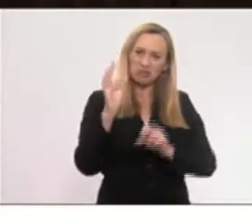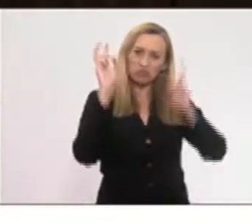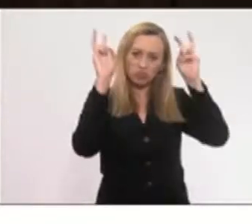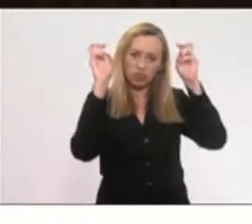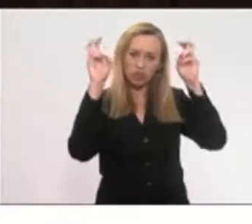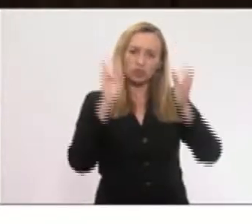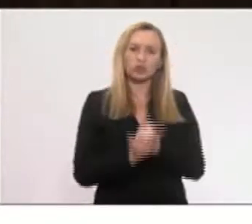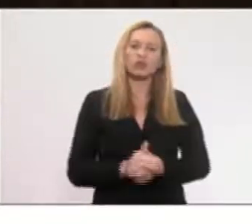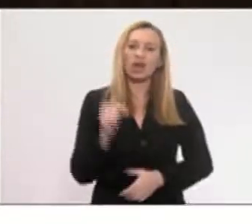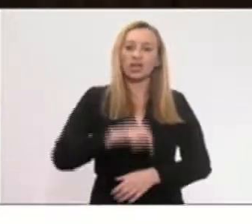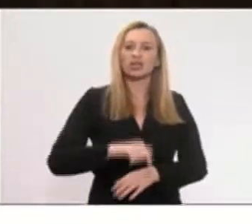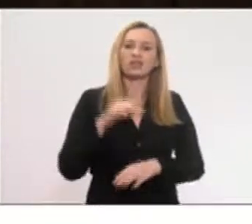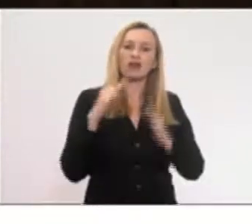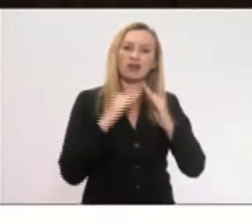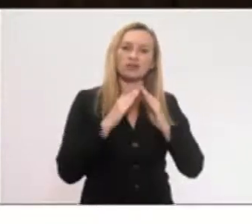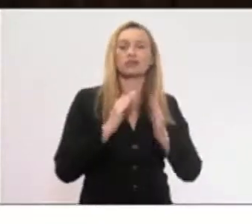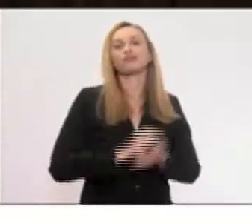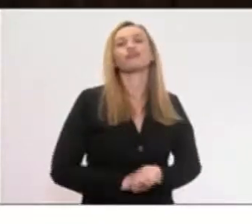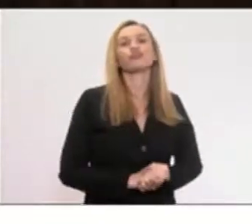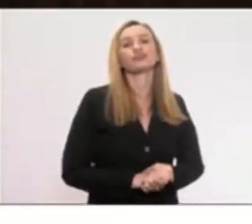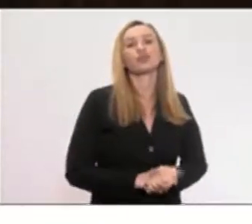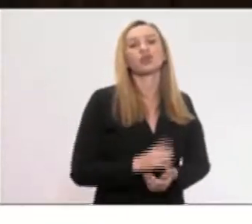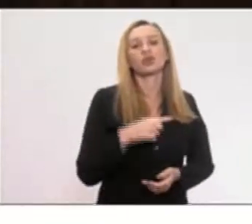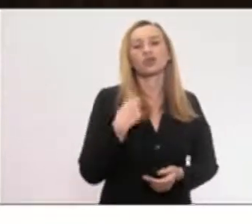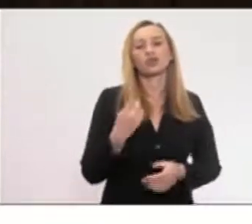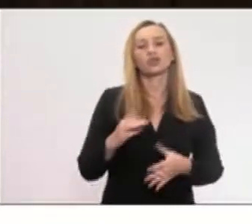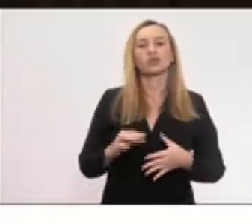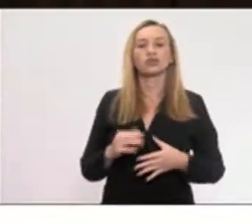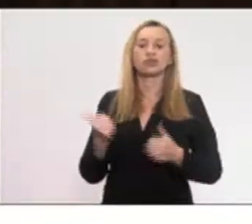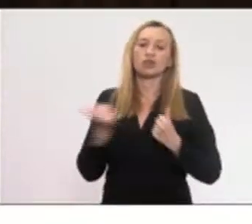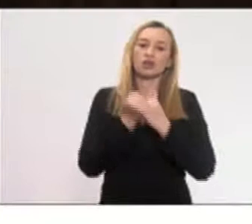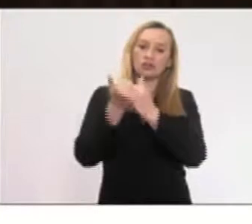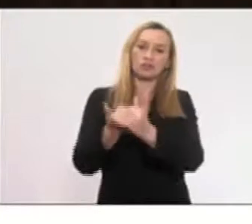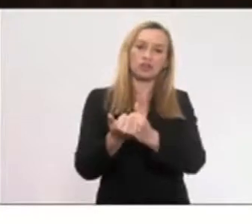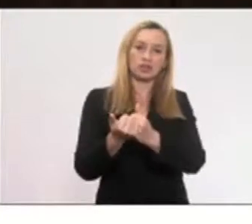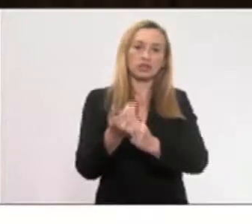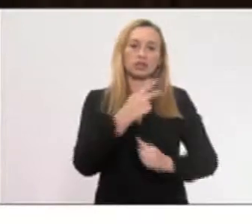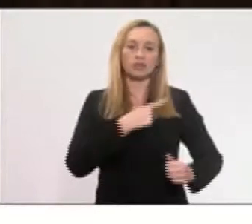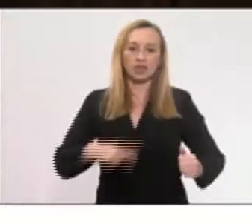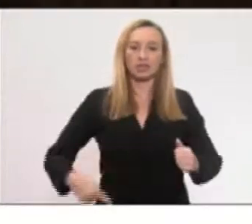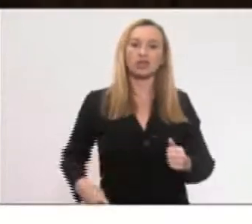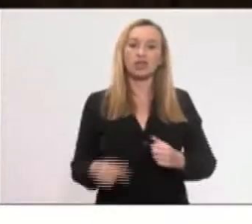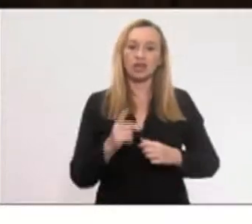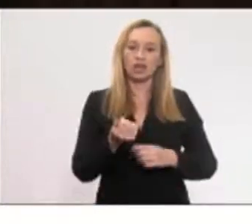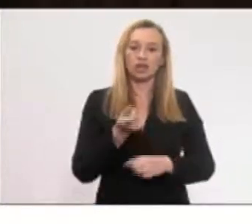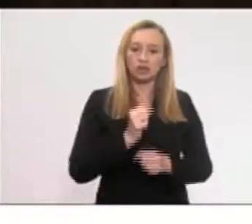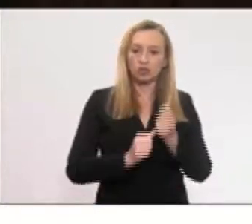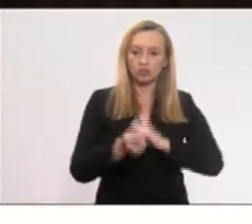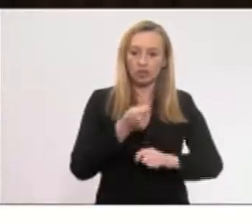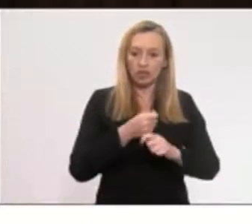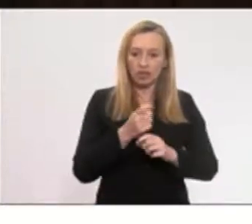Nós, aqui na casa, somos vice-presidenta da Frente em Defesa da Economia Solidária,